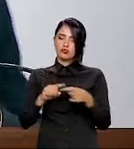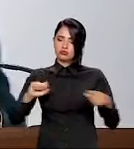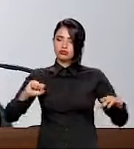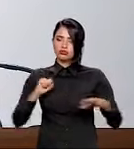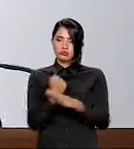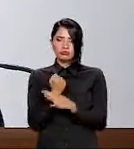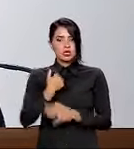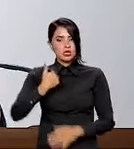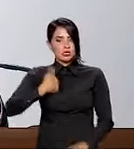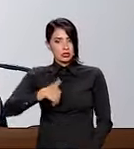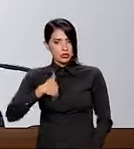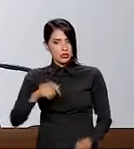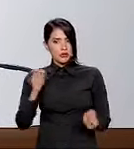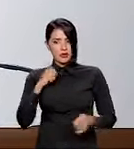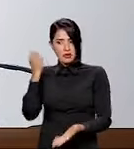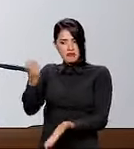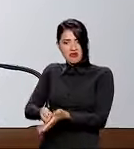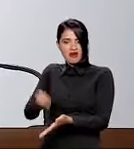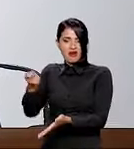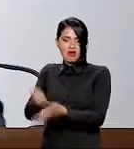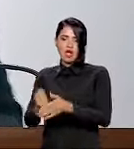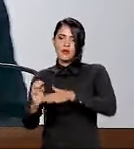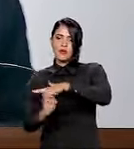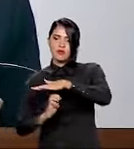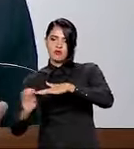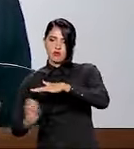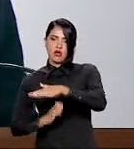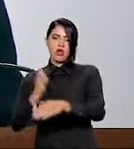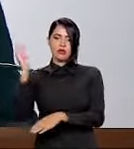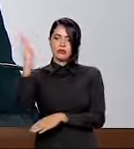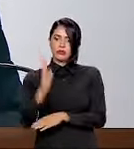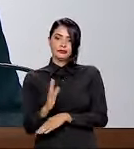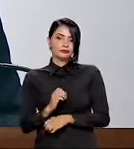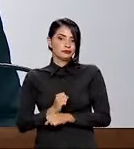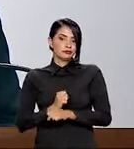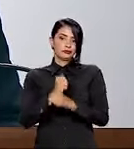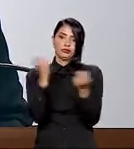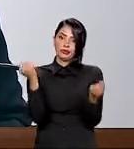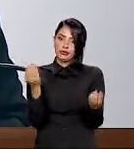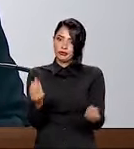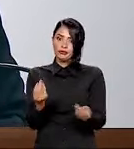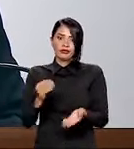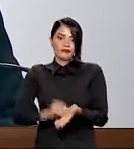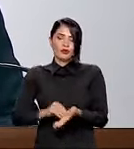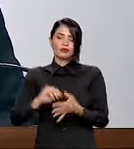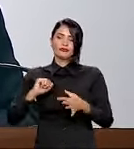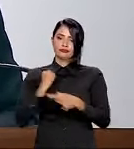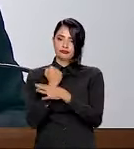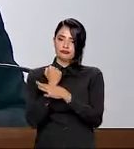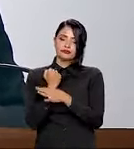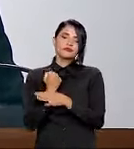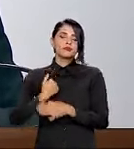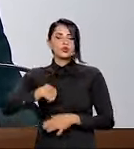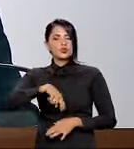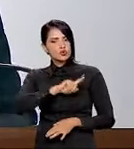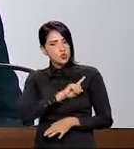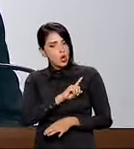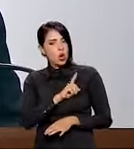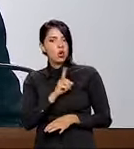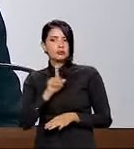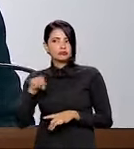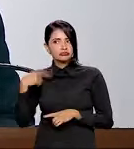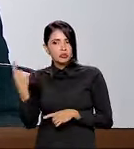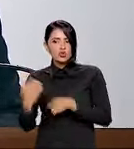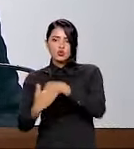a Argentina pudesse pagar aos empresários brasileiros. Isso não foi possível por conta de garantia. Nós ficamos de